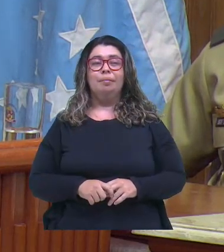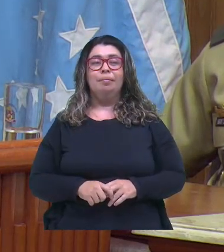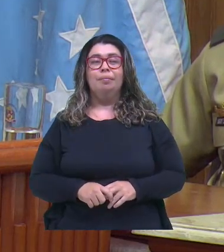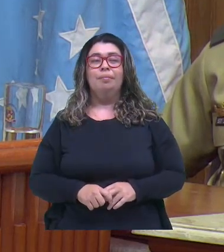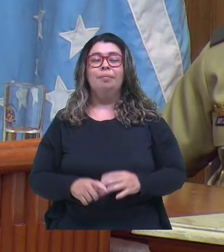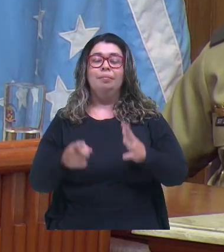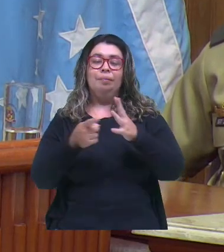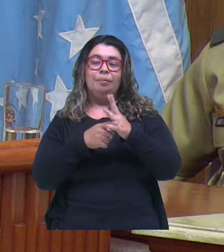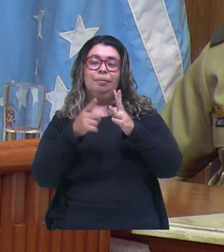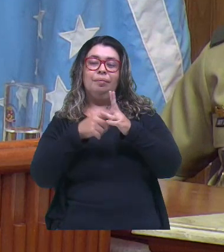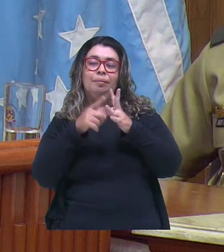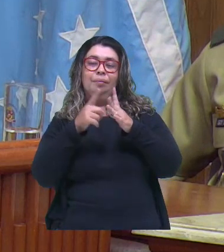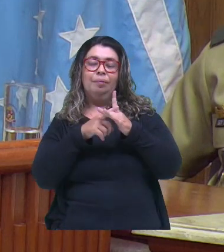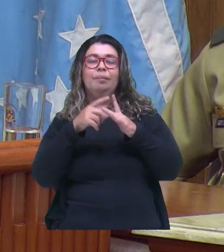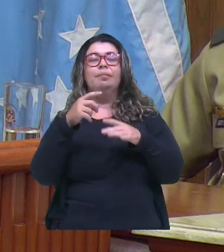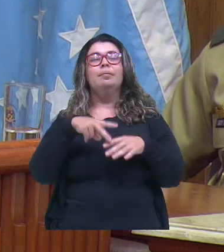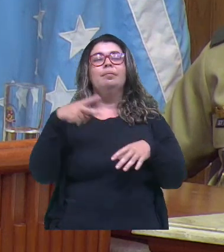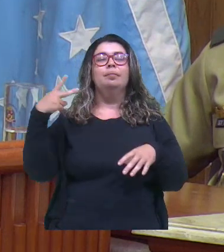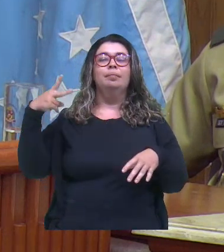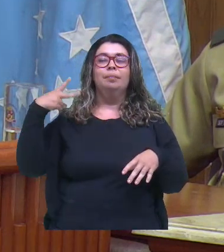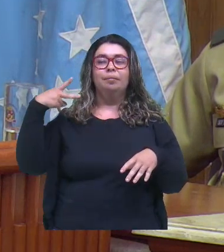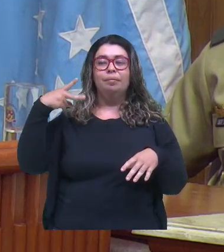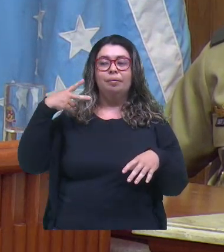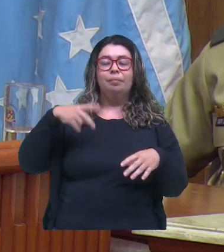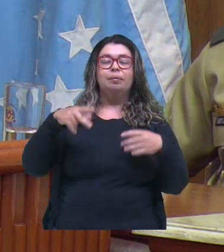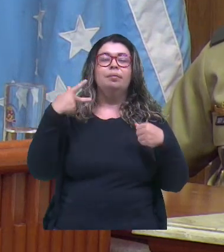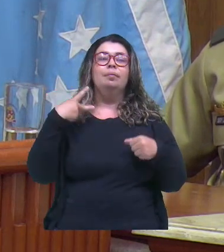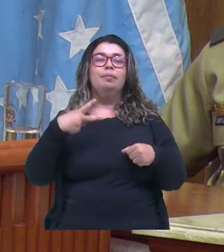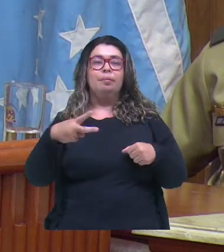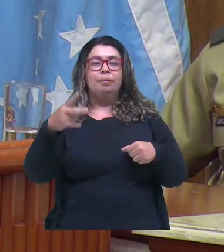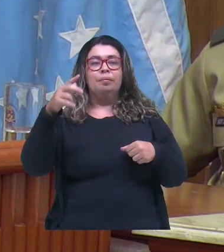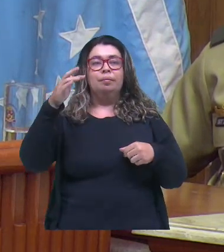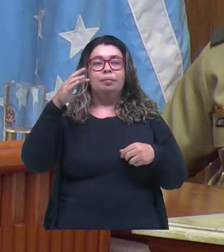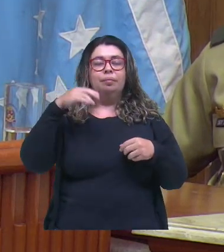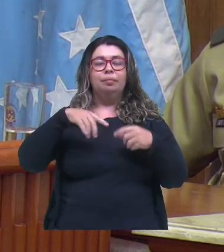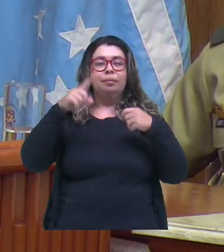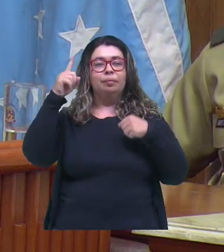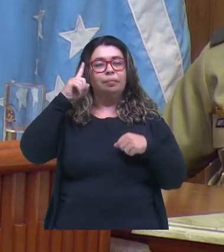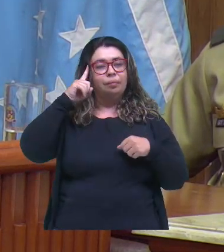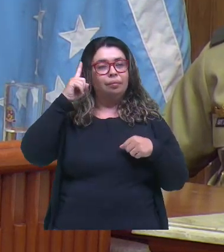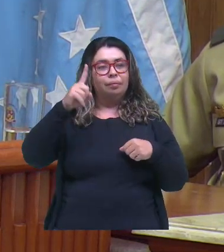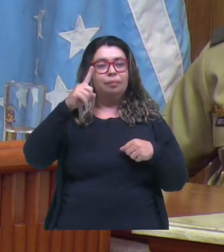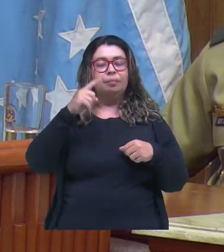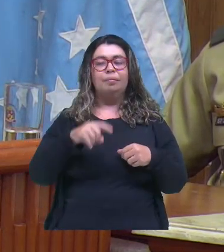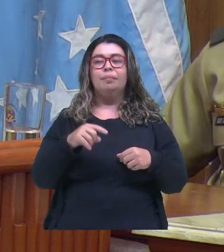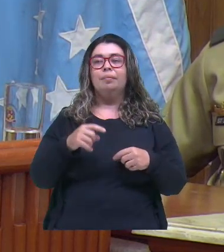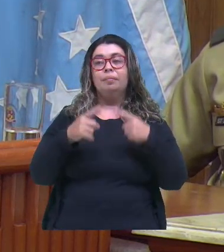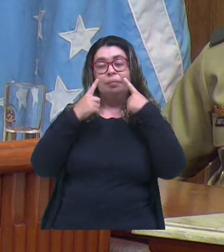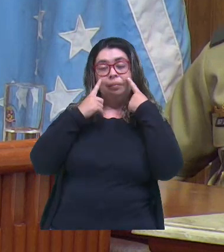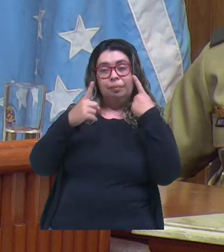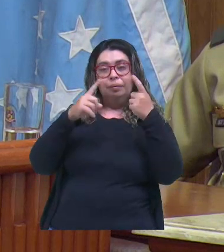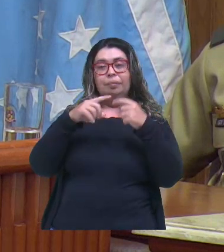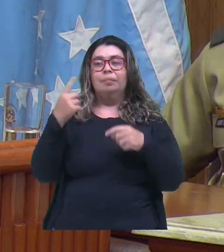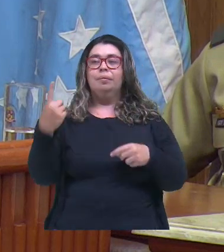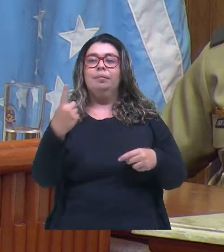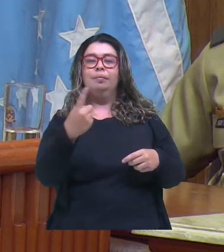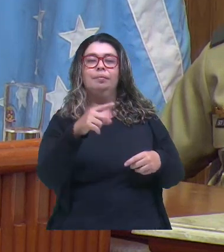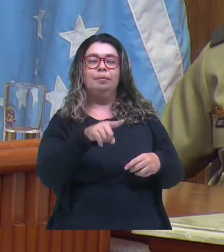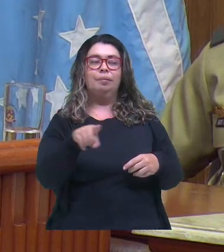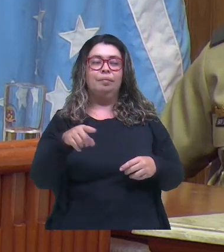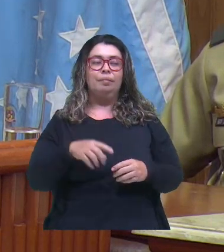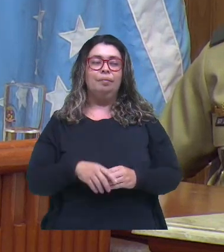entre os vereadores, foram indicados, e ali a gente acertou, a gente viu que cada um, de